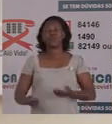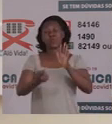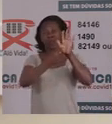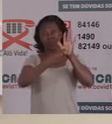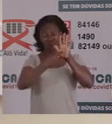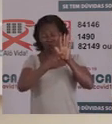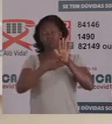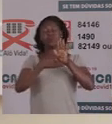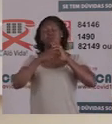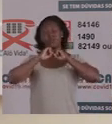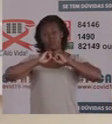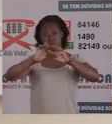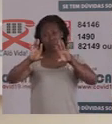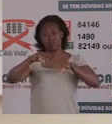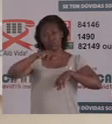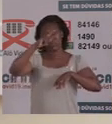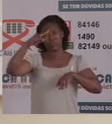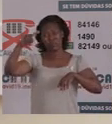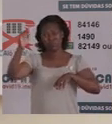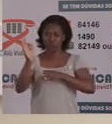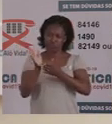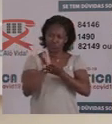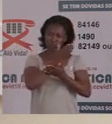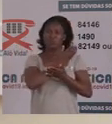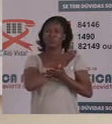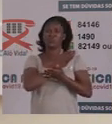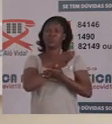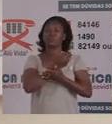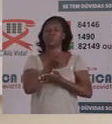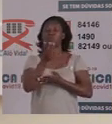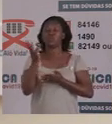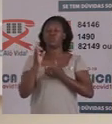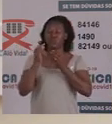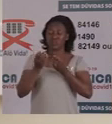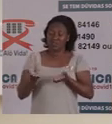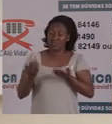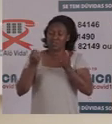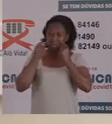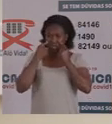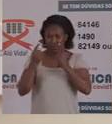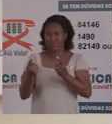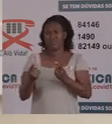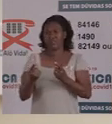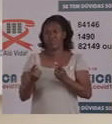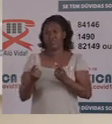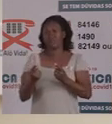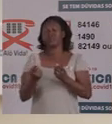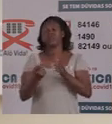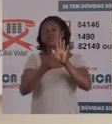nós retiramos a curva da África do Sul para que as outras curvas fiquem visíveis, e aqui eu